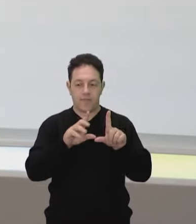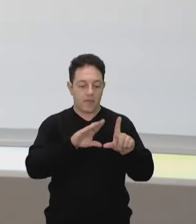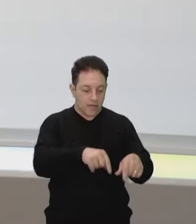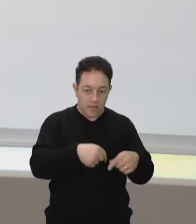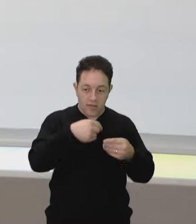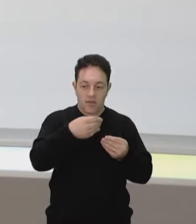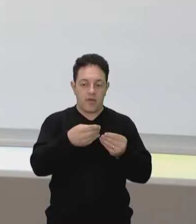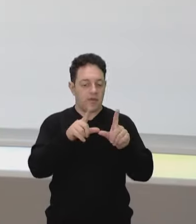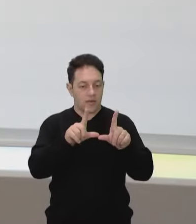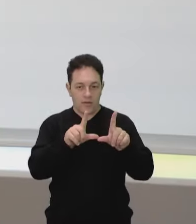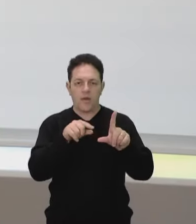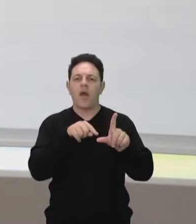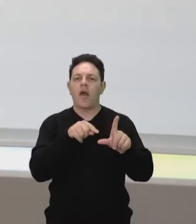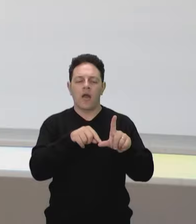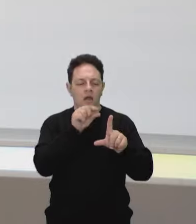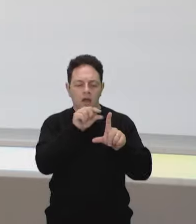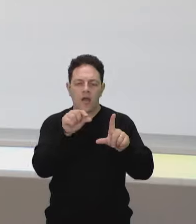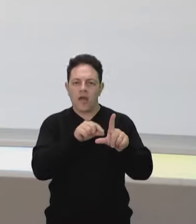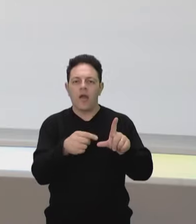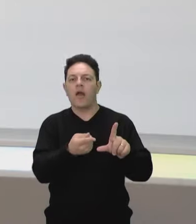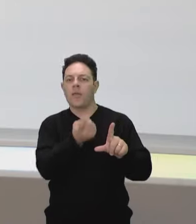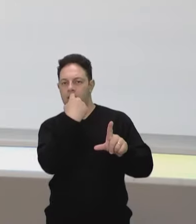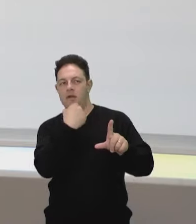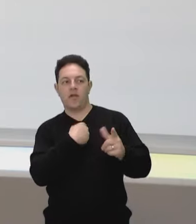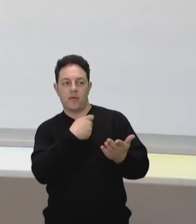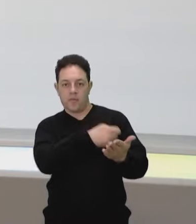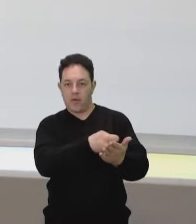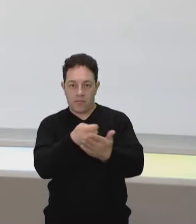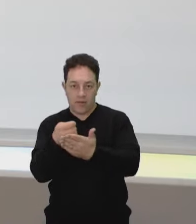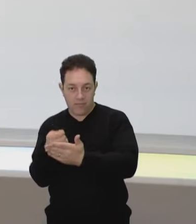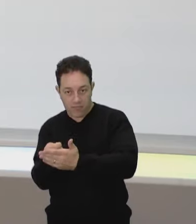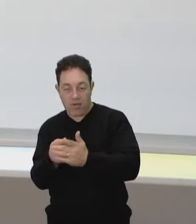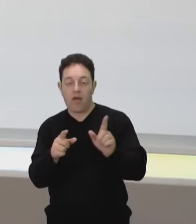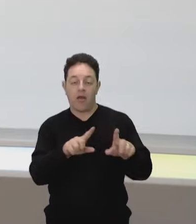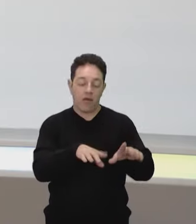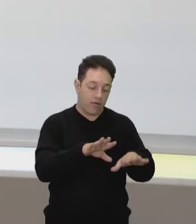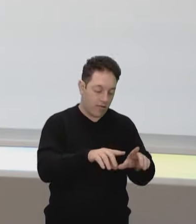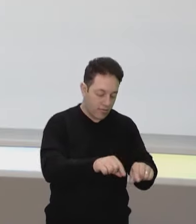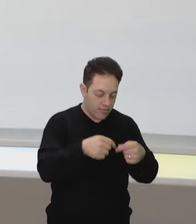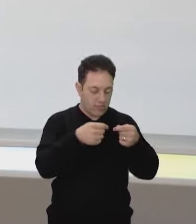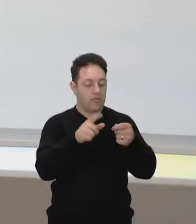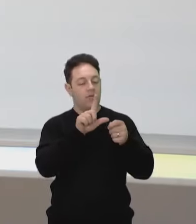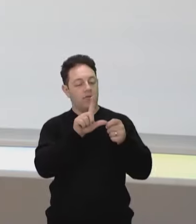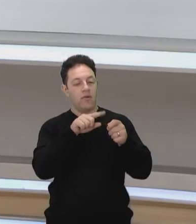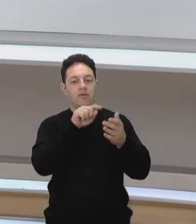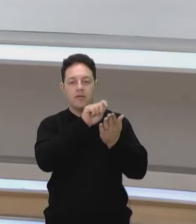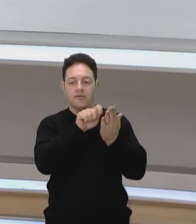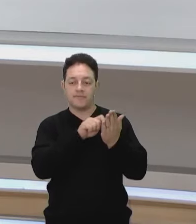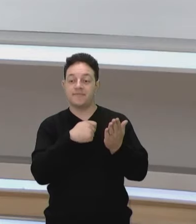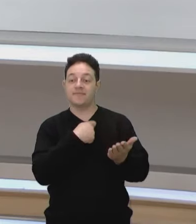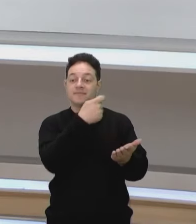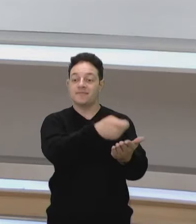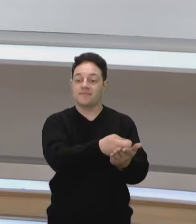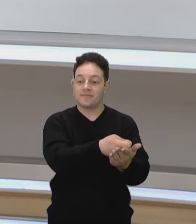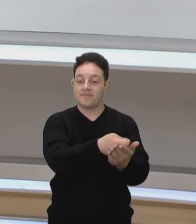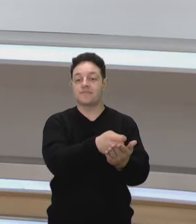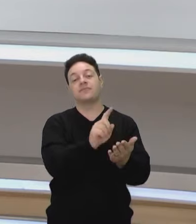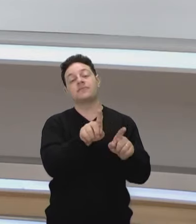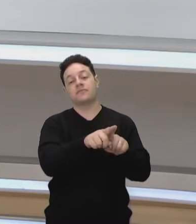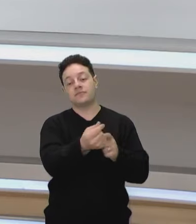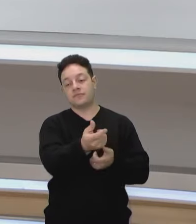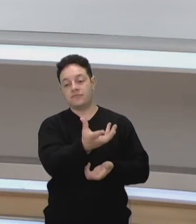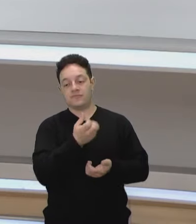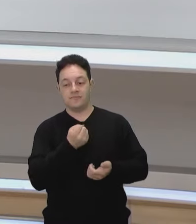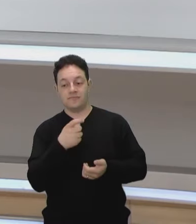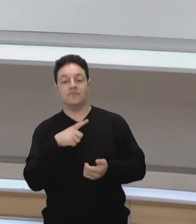cartinhas, há contas a pagar e contas a receber. O que há dentro dessas cartinhas é a receita